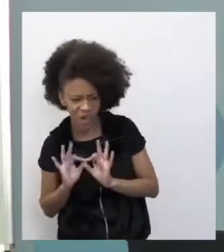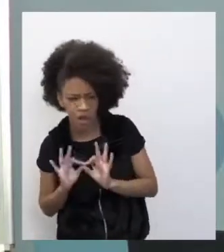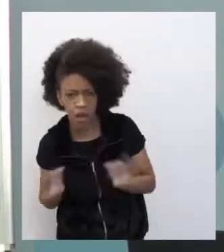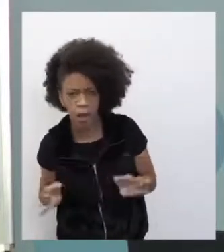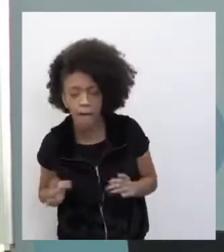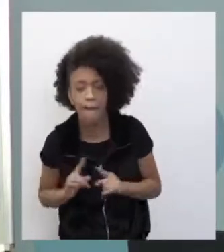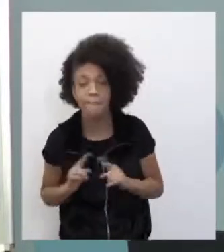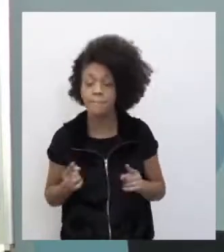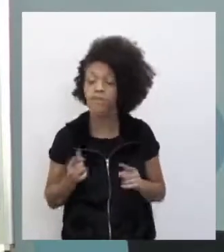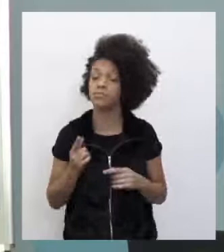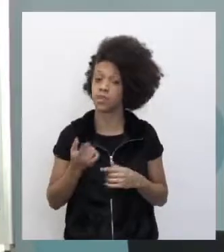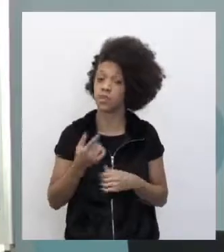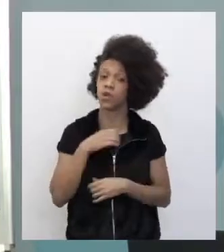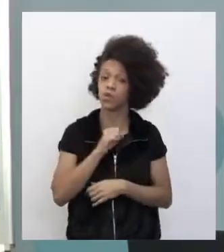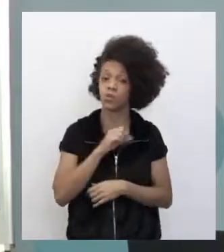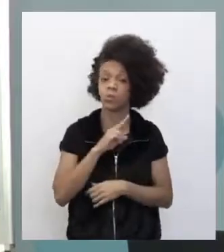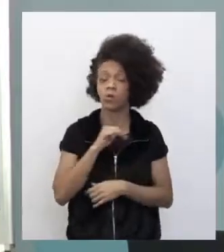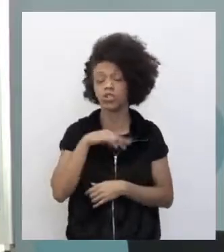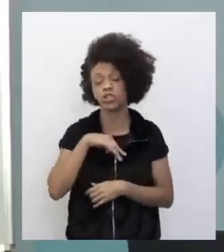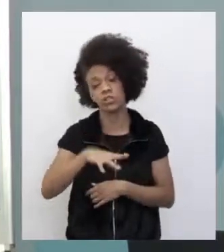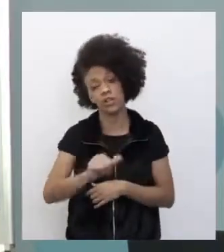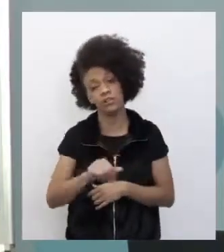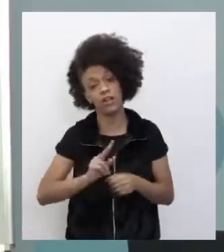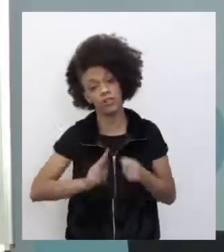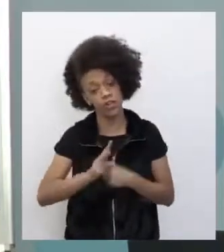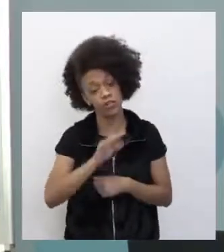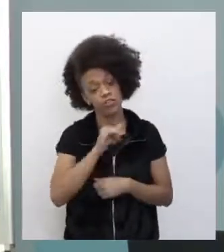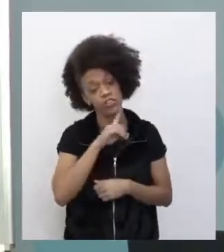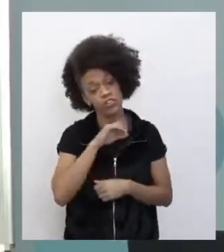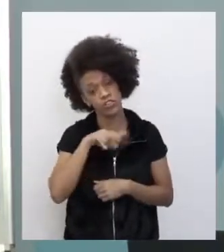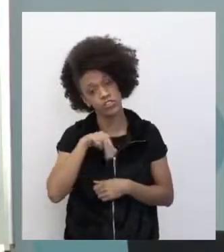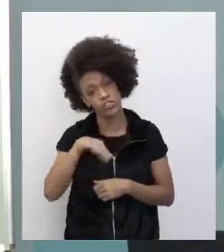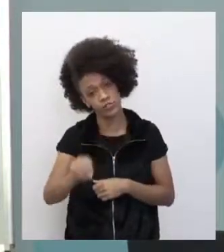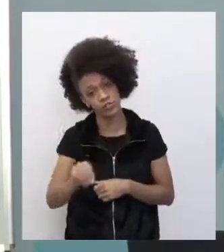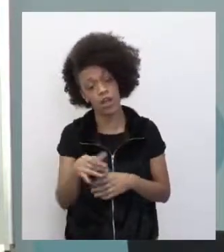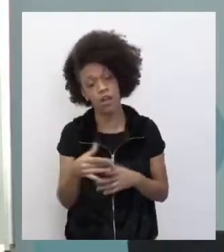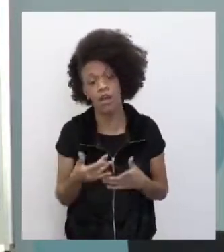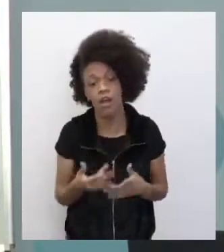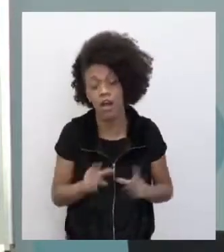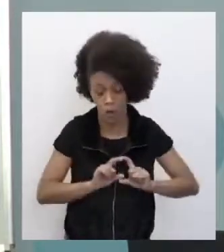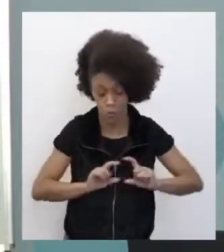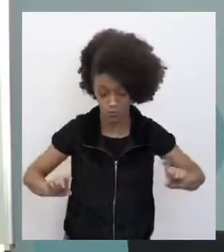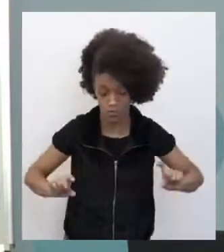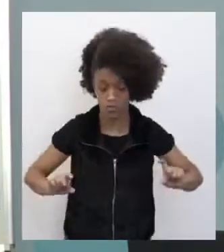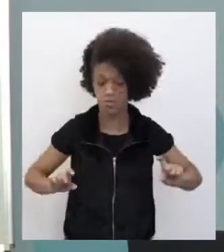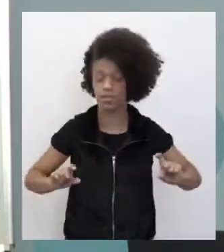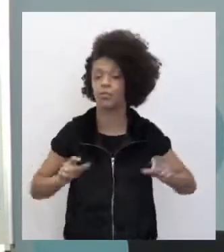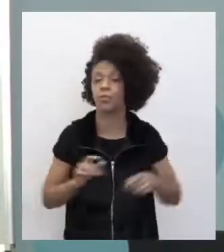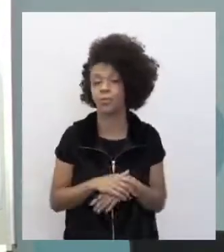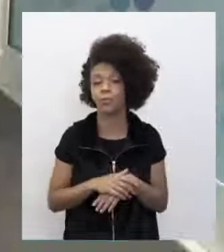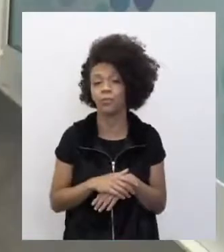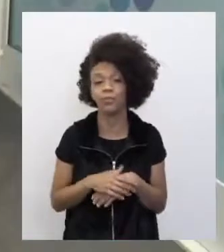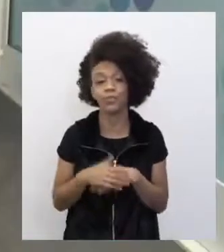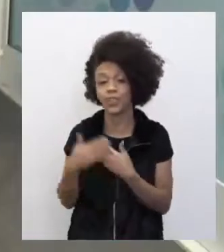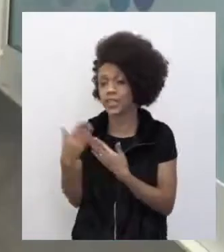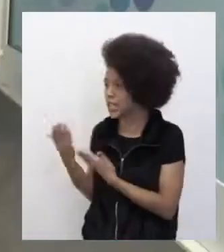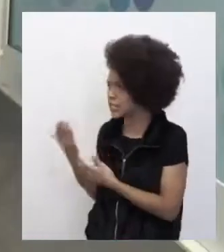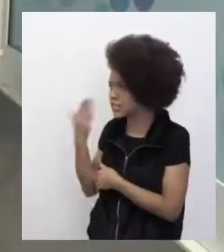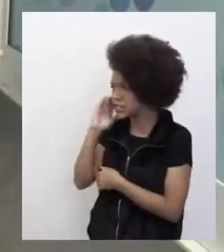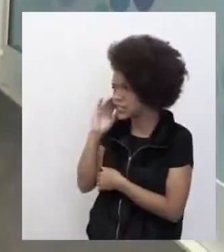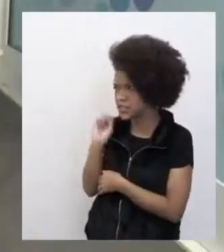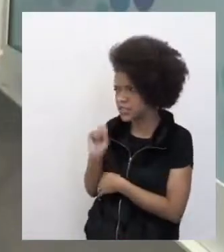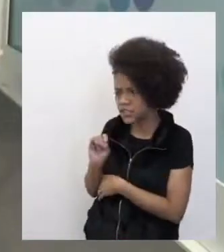é subordinada. Como ela tem valor de adjetivo, oração subordinada adjetiva. E aí cabe a gente entender